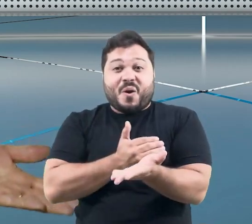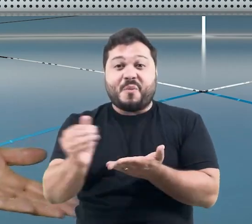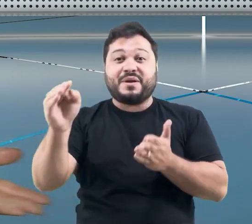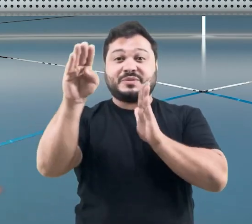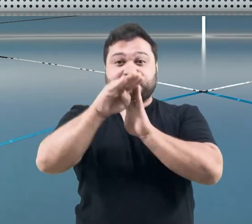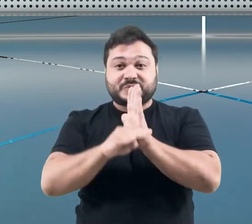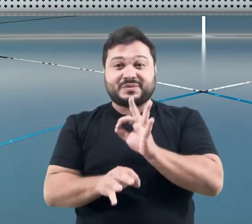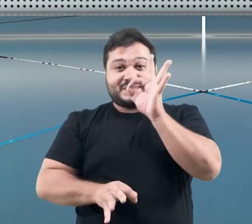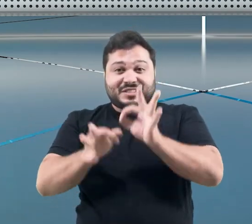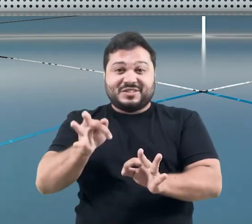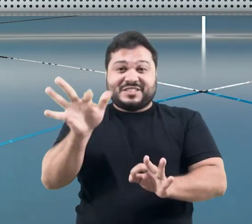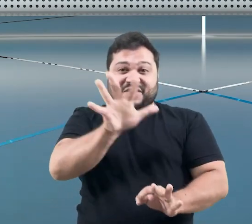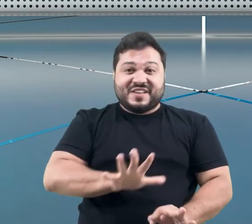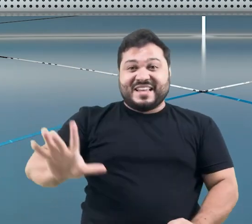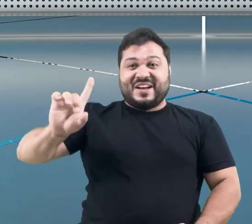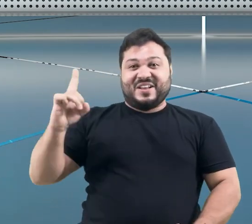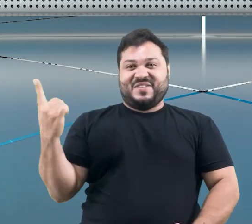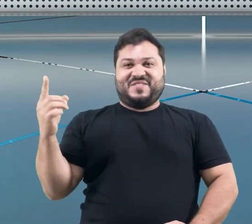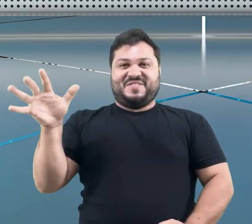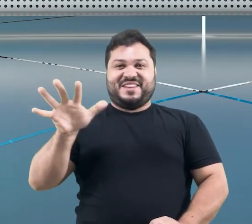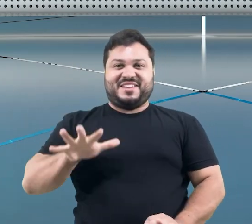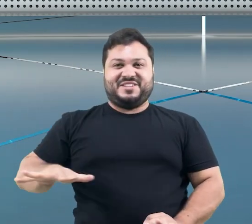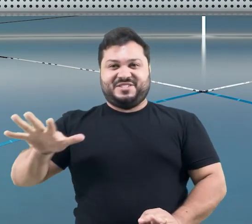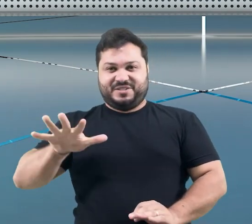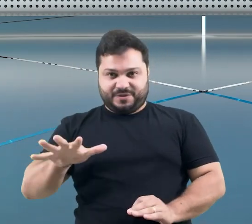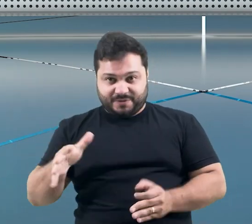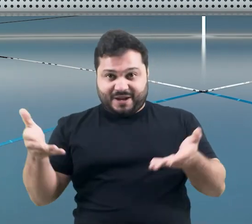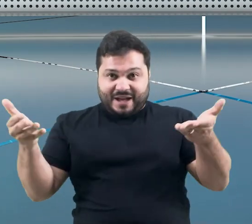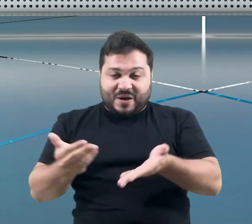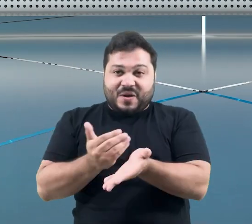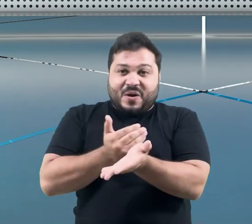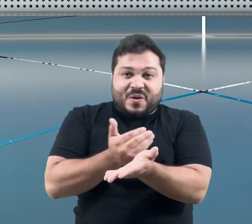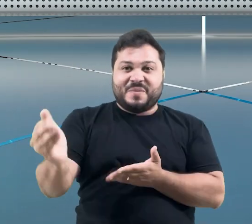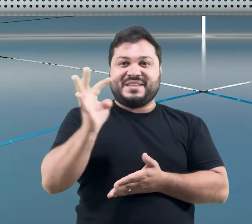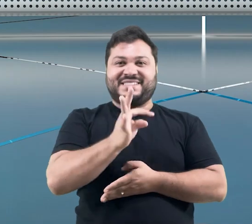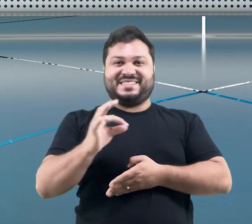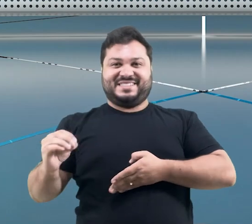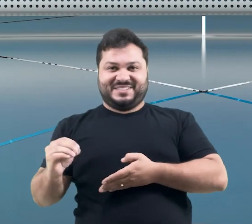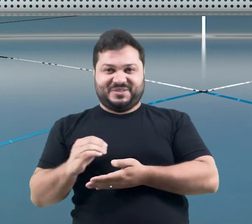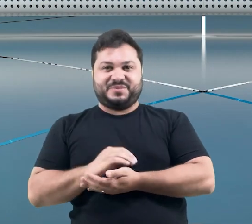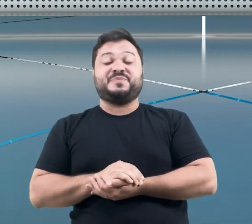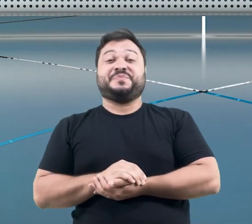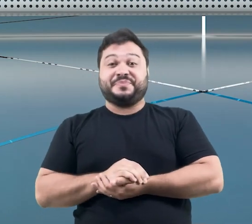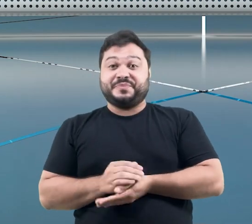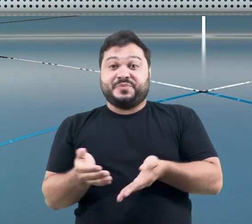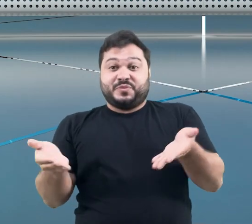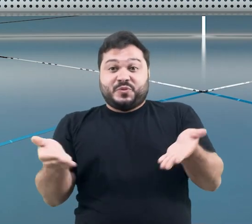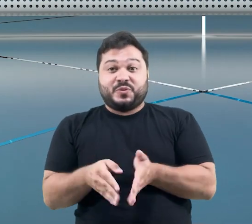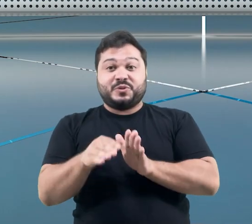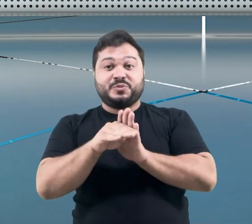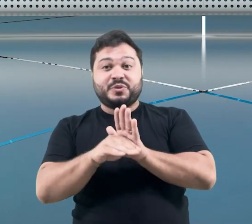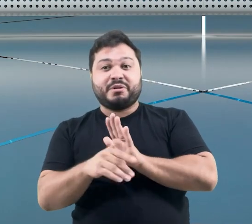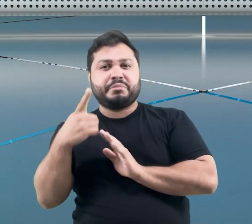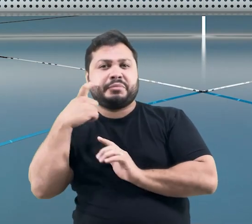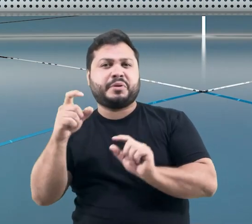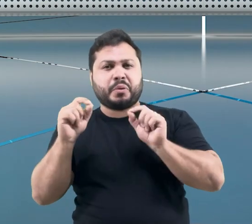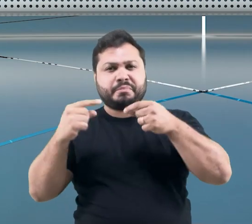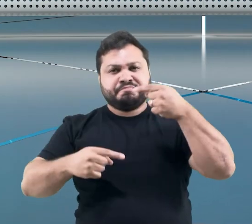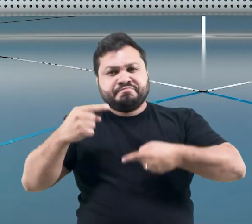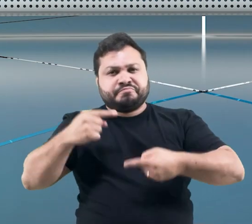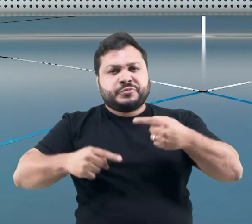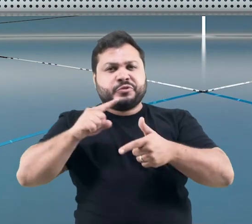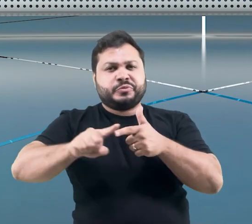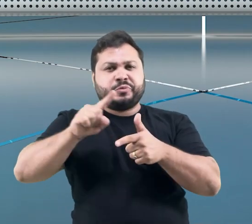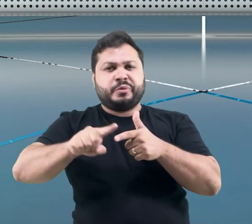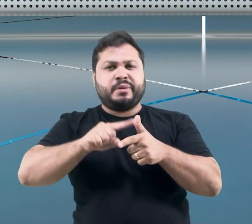Está no ar o programa da Justiça Federal da Primeira Região. Está no ar o Inteiro Teor. Nesta edição, a ideia é